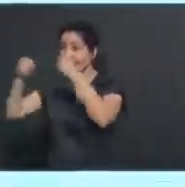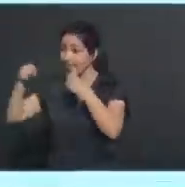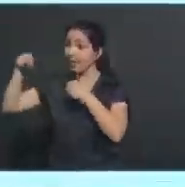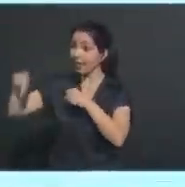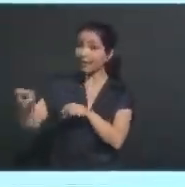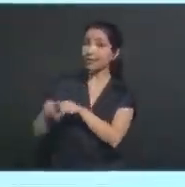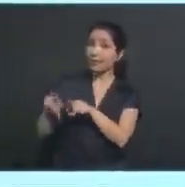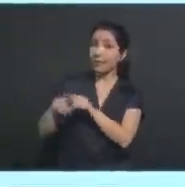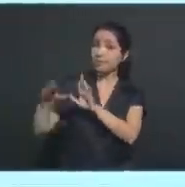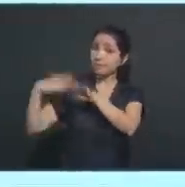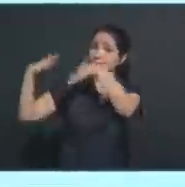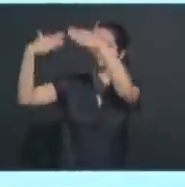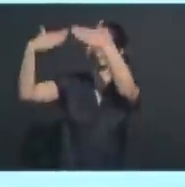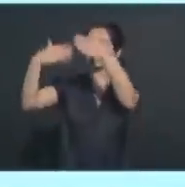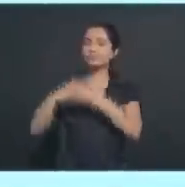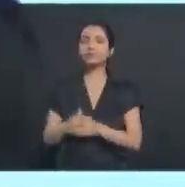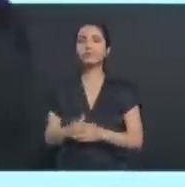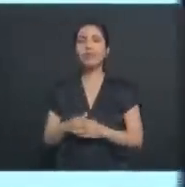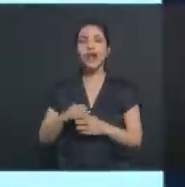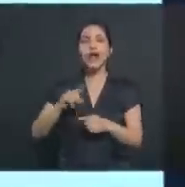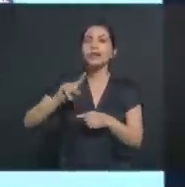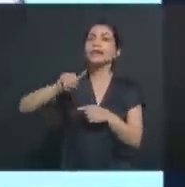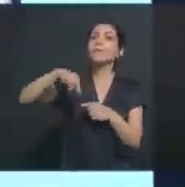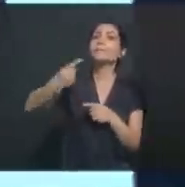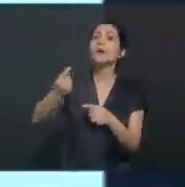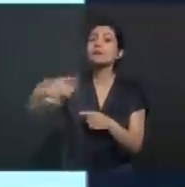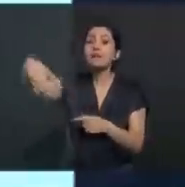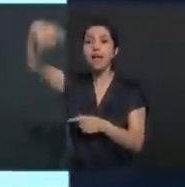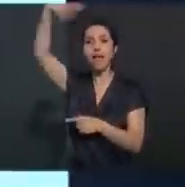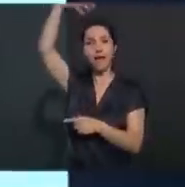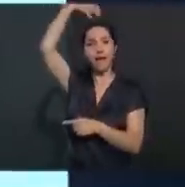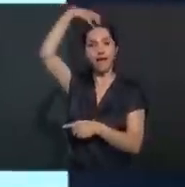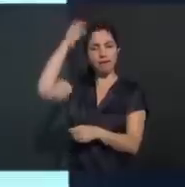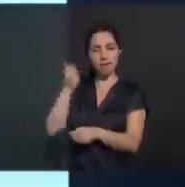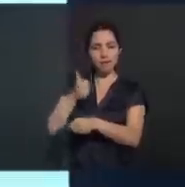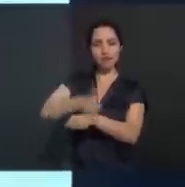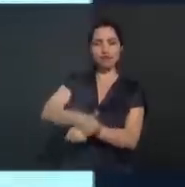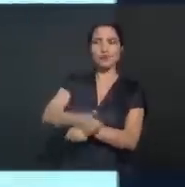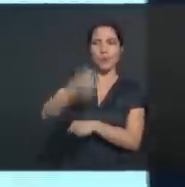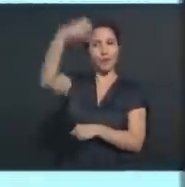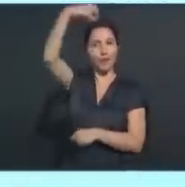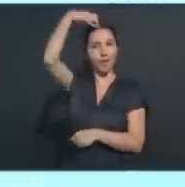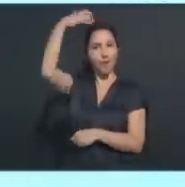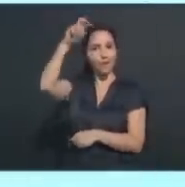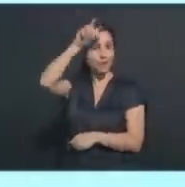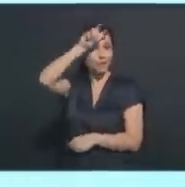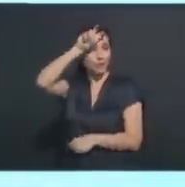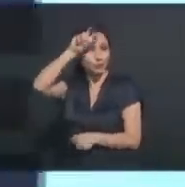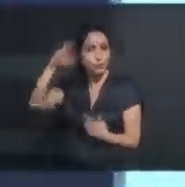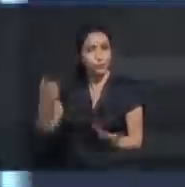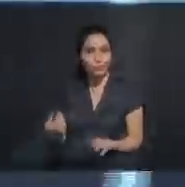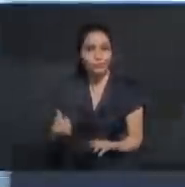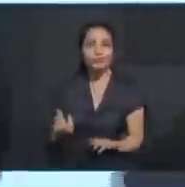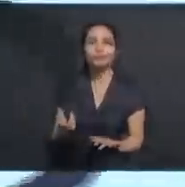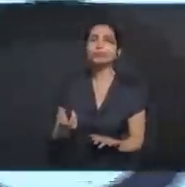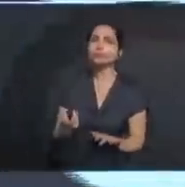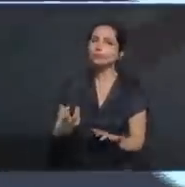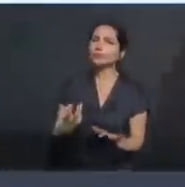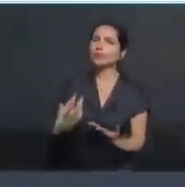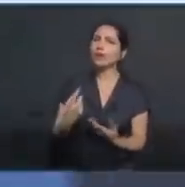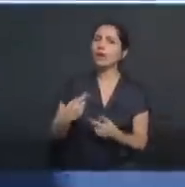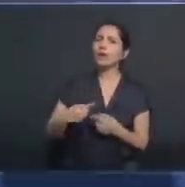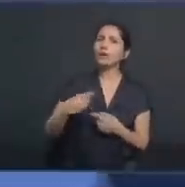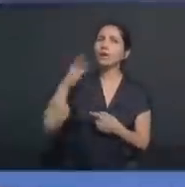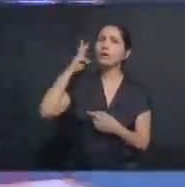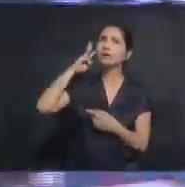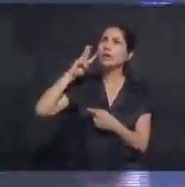José. Aí virou rei do Egito. Depois eu vou contar para vocês essa história que José, ele virou, foi rei. A gente viu lá, 3 dias